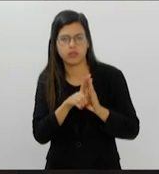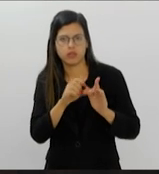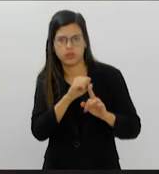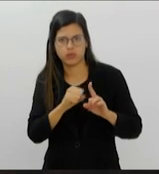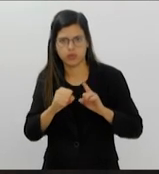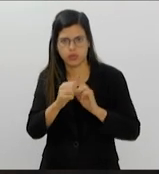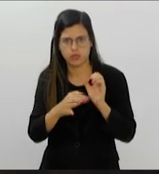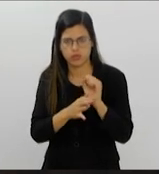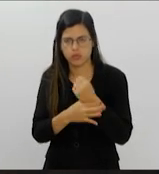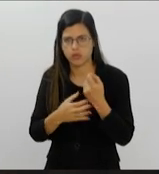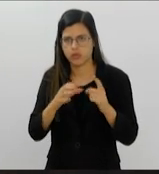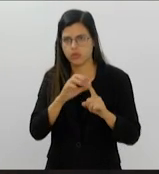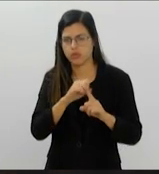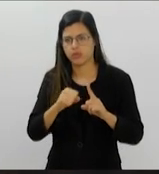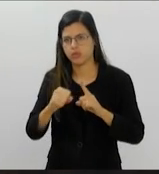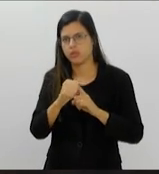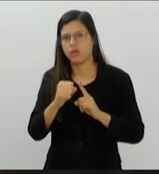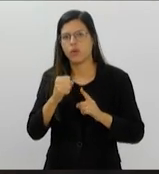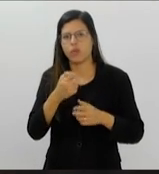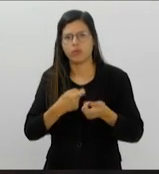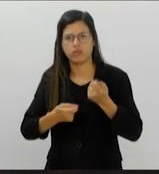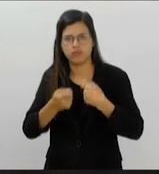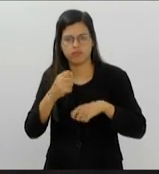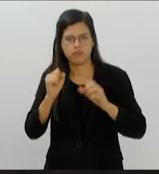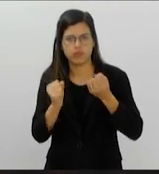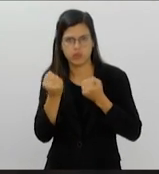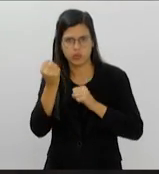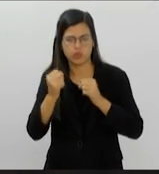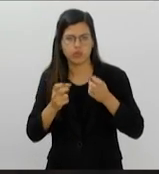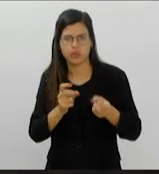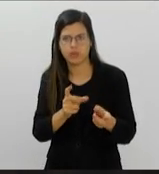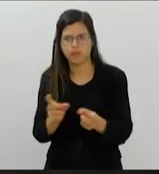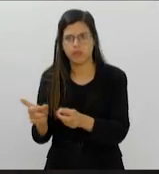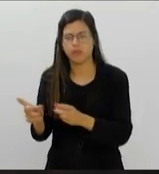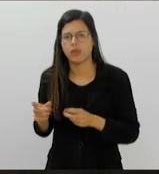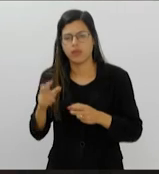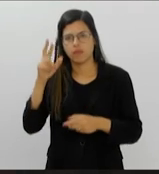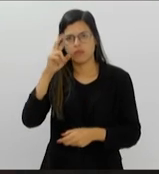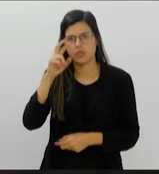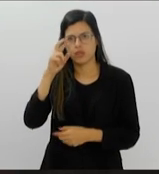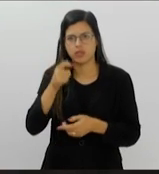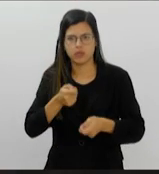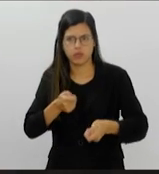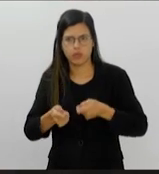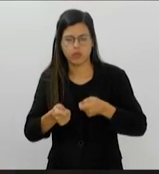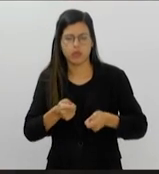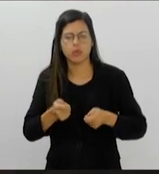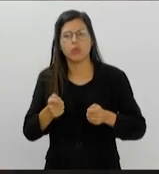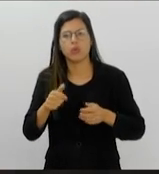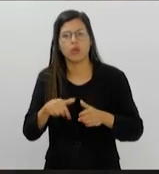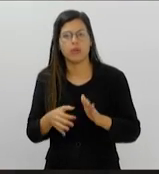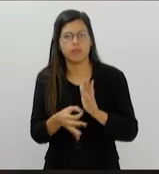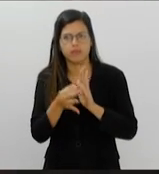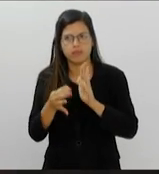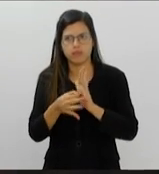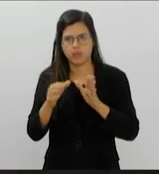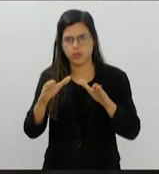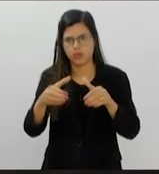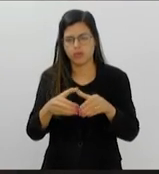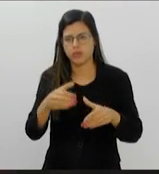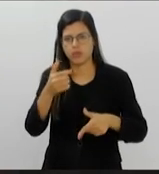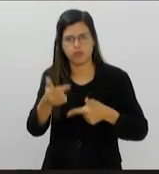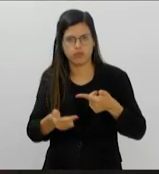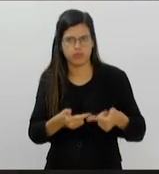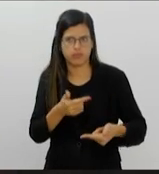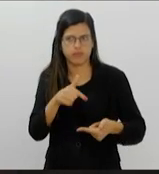Social, Economia, Indústria e Comércio, de Orçamento, Finanças, Fiscalização Financeira e Controle. Para emitir parecer pela Comissão de